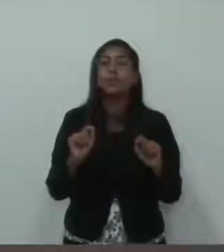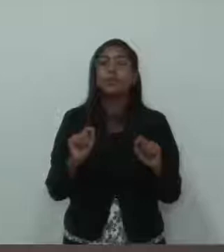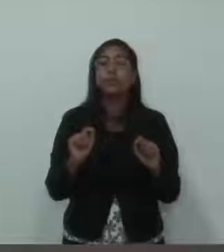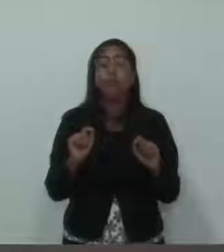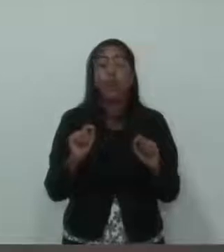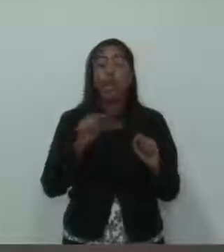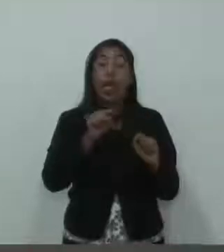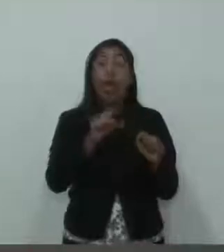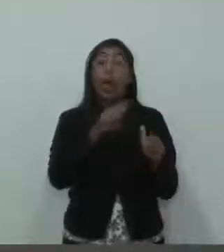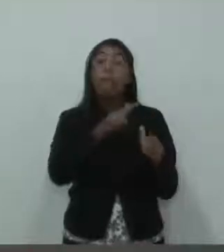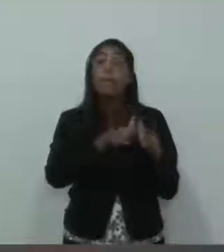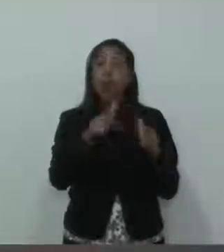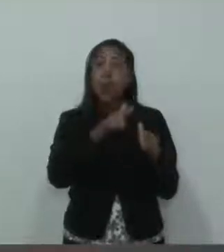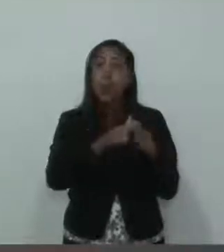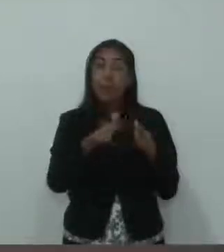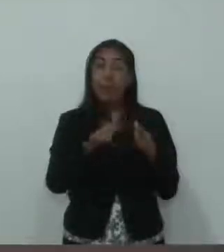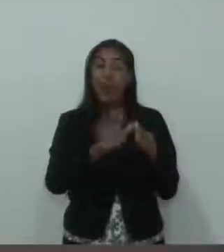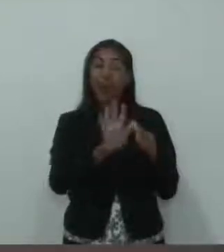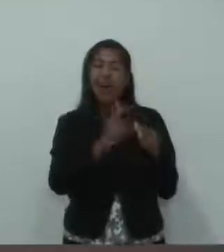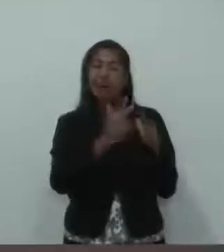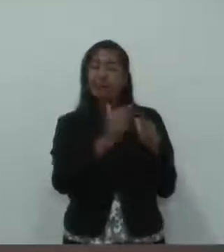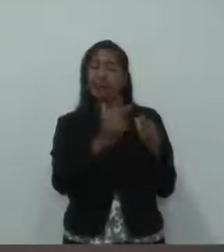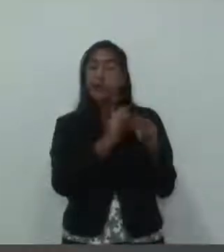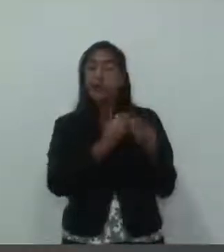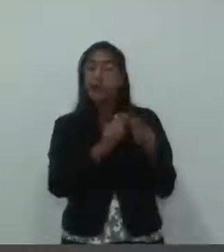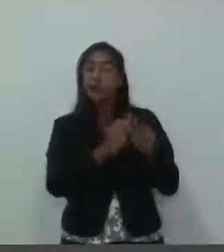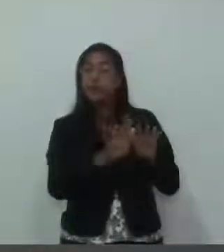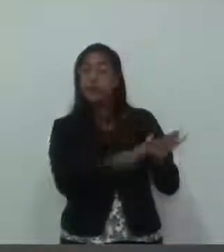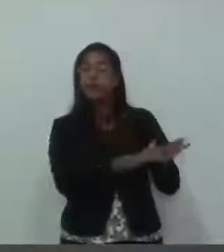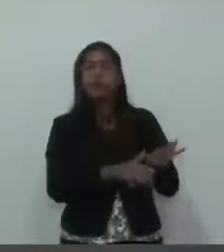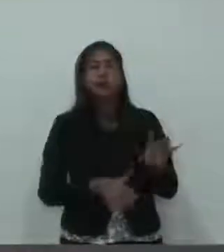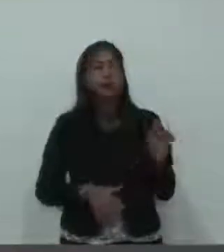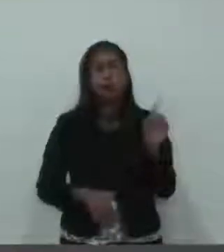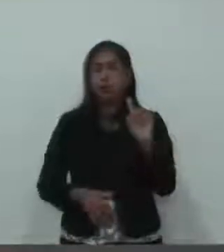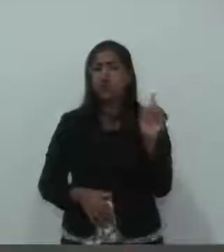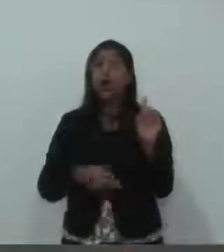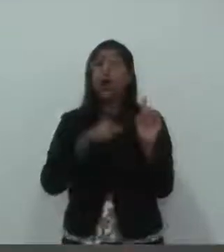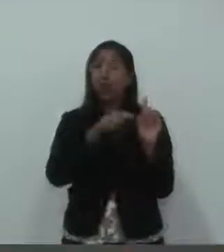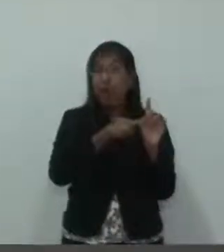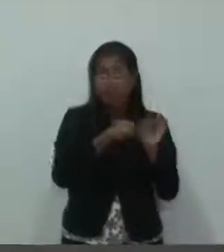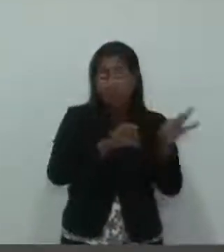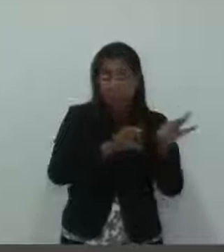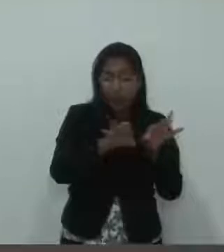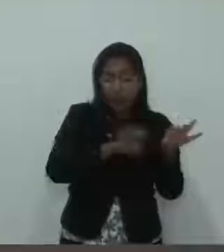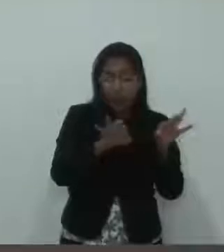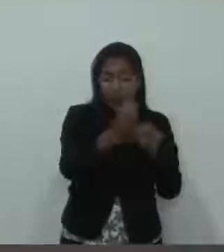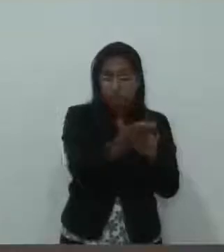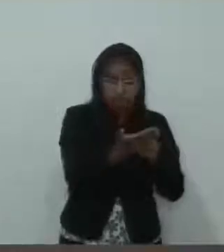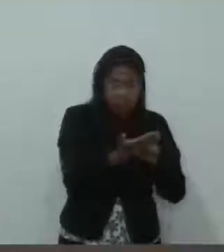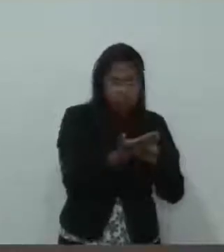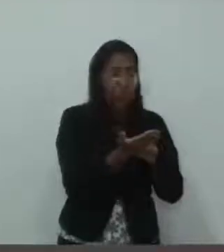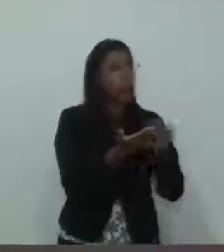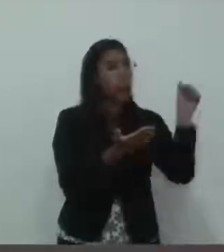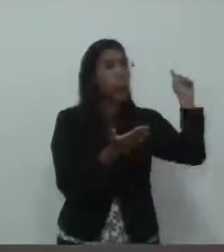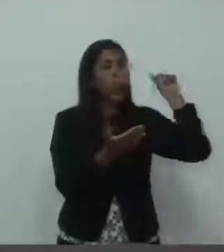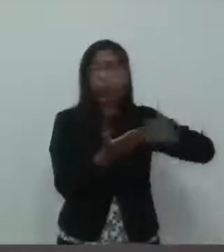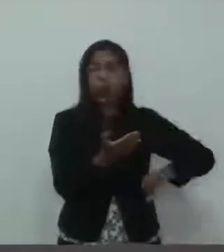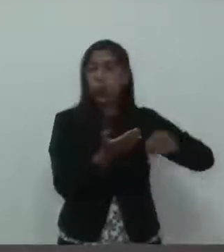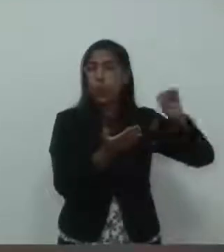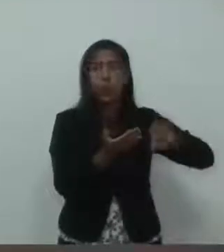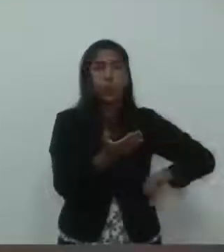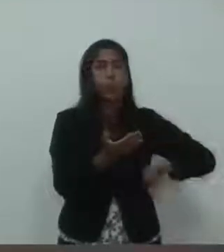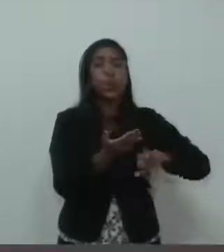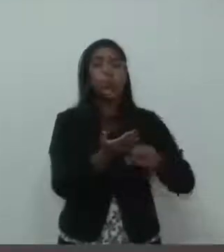a minha opinião, fala aqui em meu nome, uma porcaria o plano que a gente recebeu. E aqui eu quero fazer